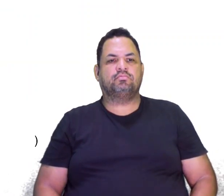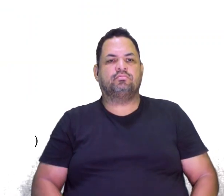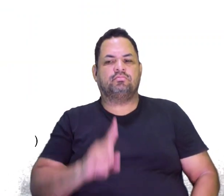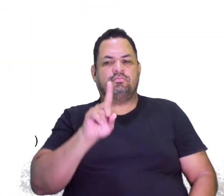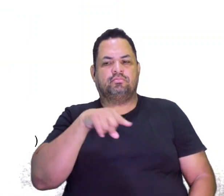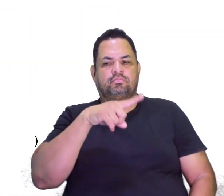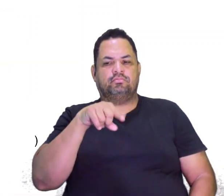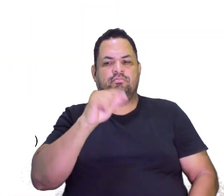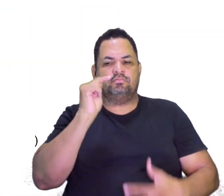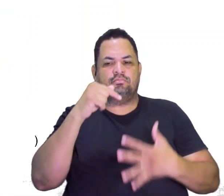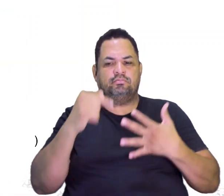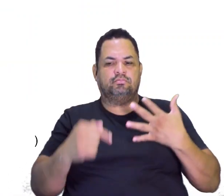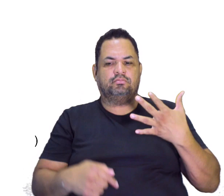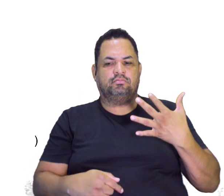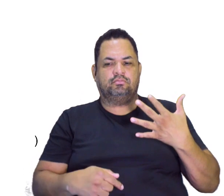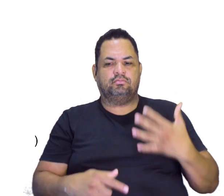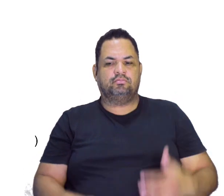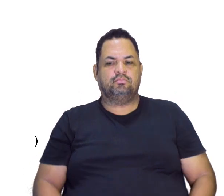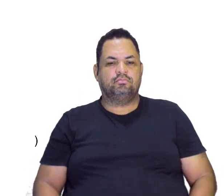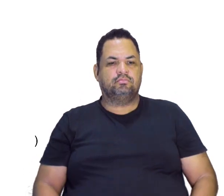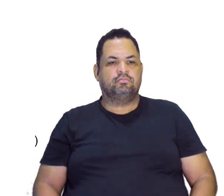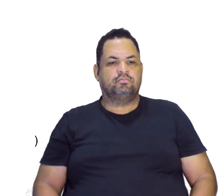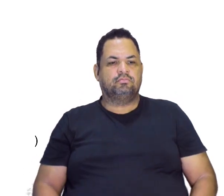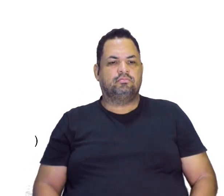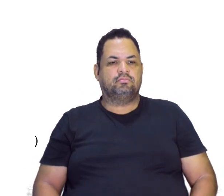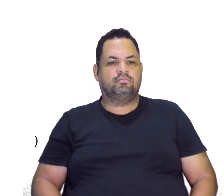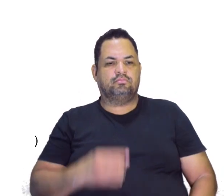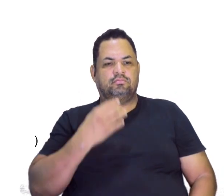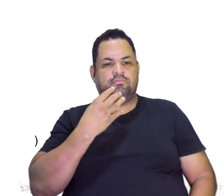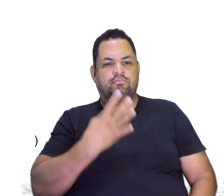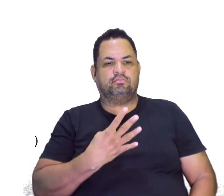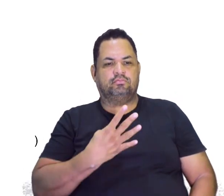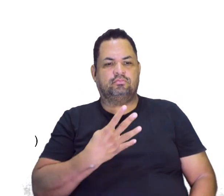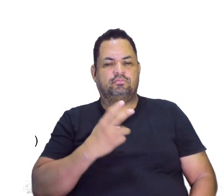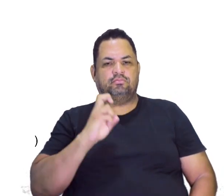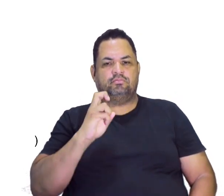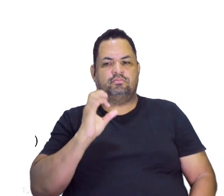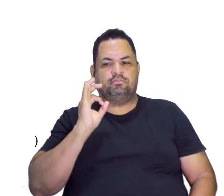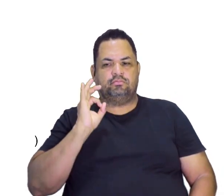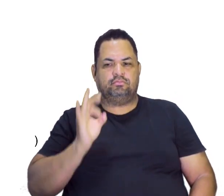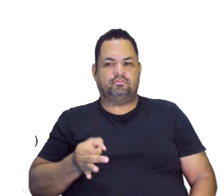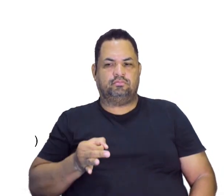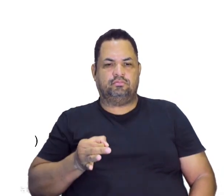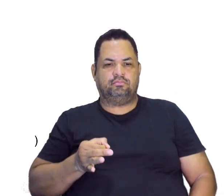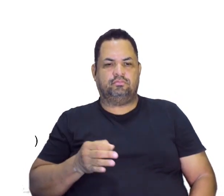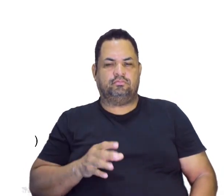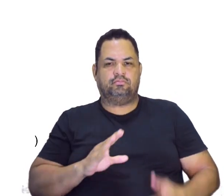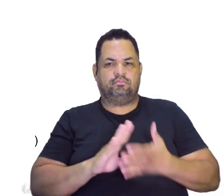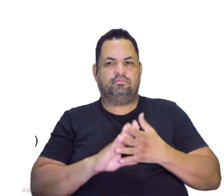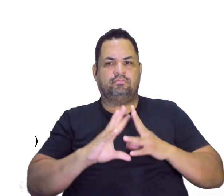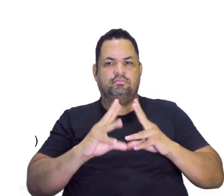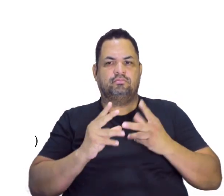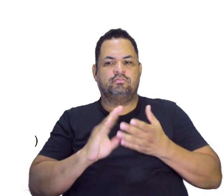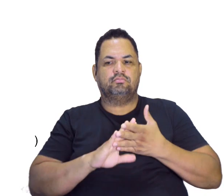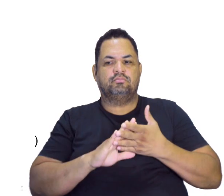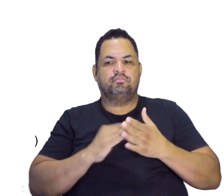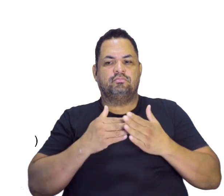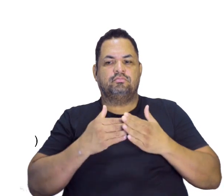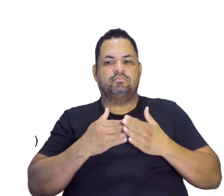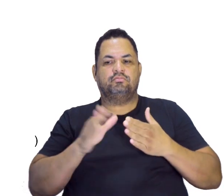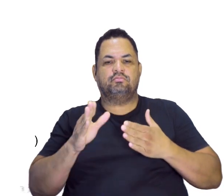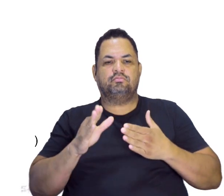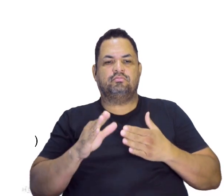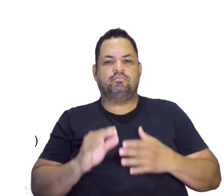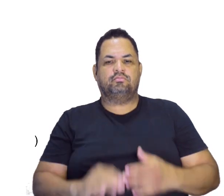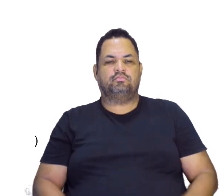assinalar aqui que somente o 4 e o 5 estão corretos. As demais é tudo fake news, tá